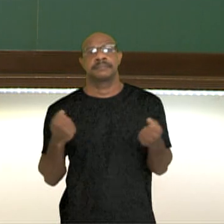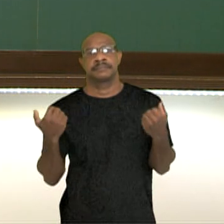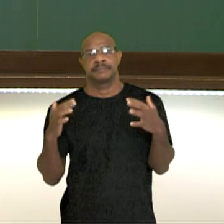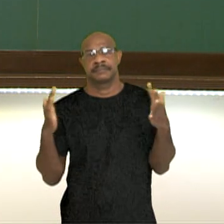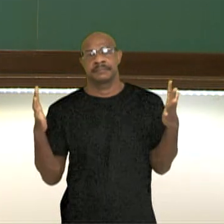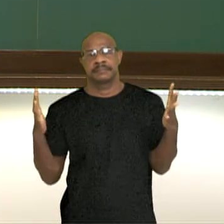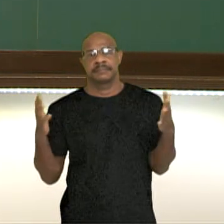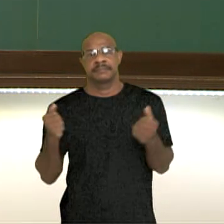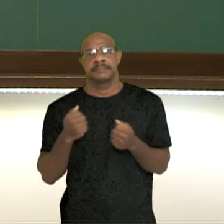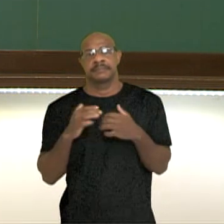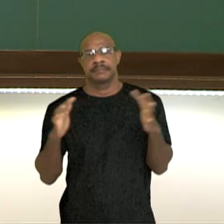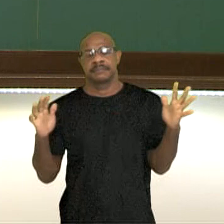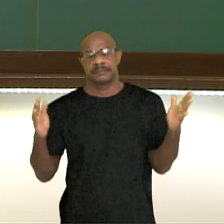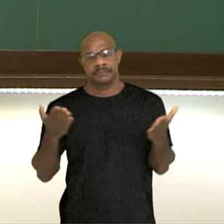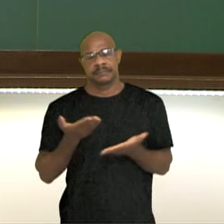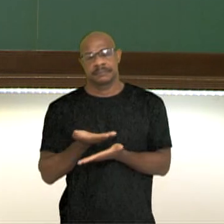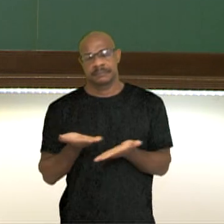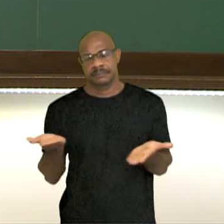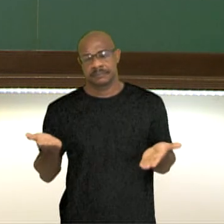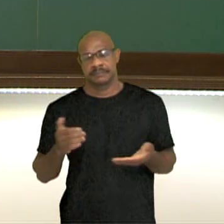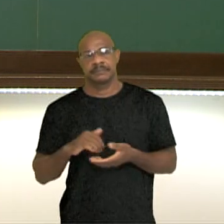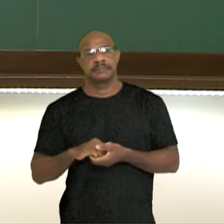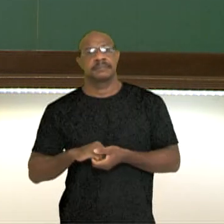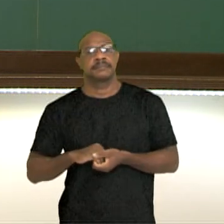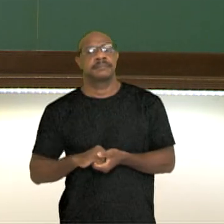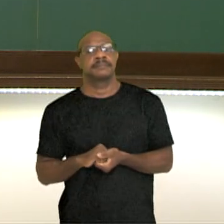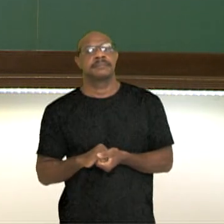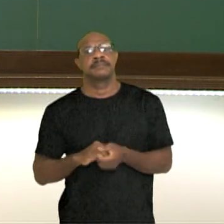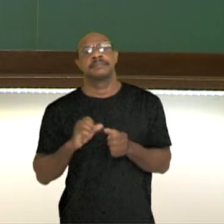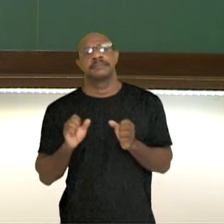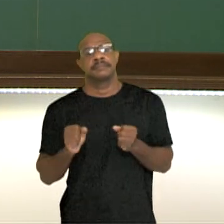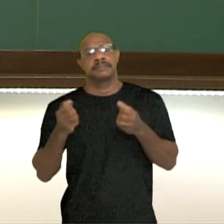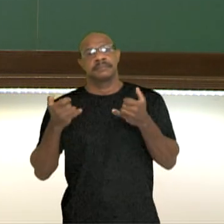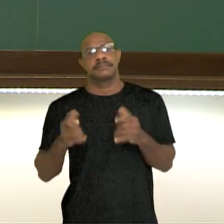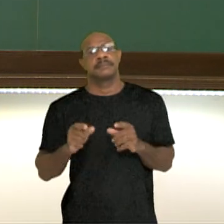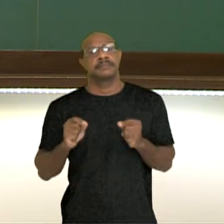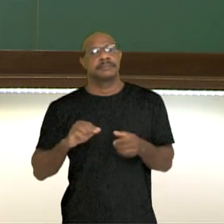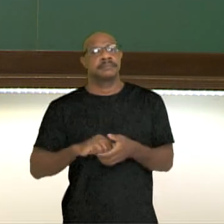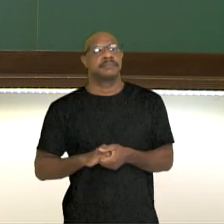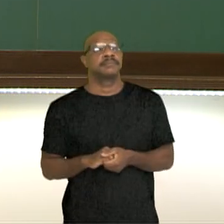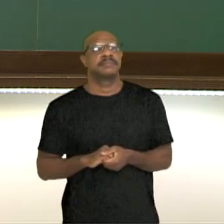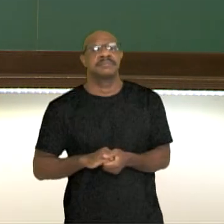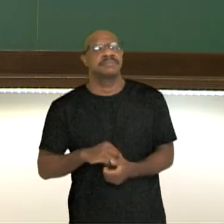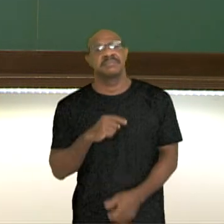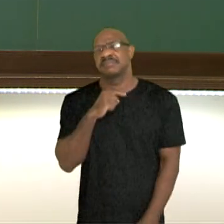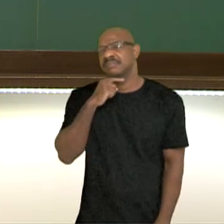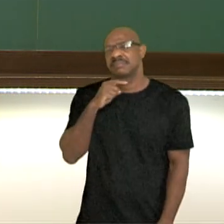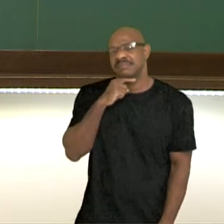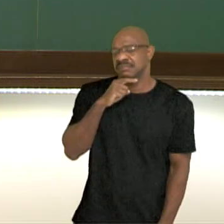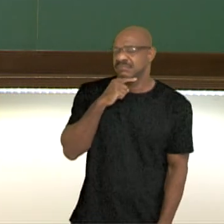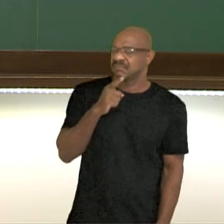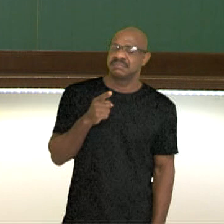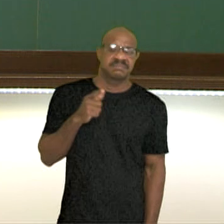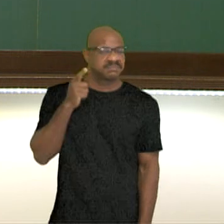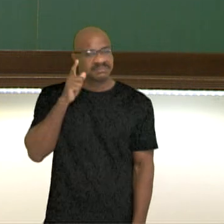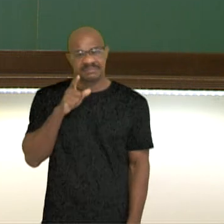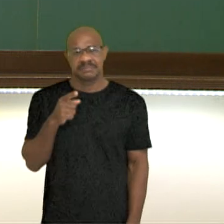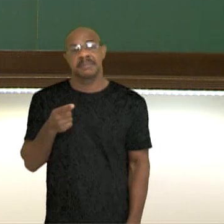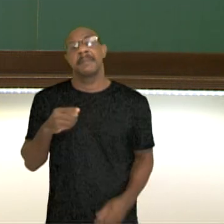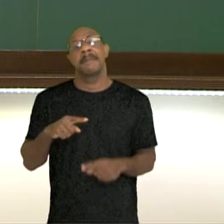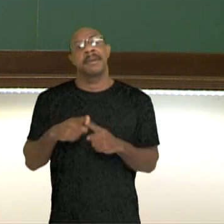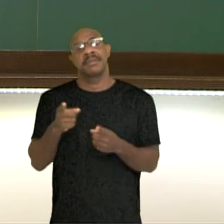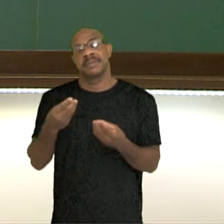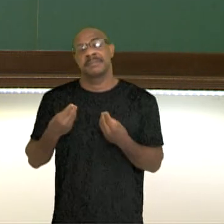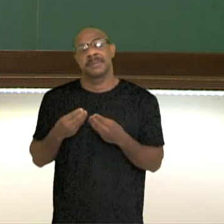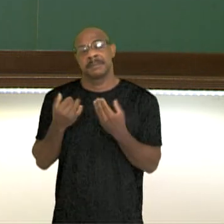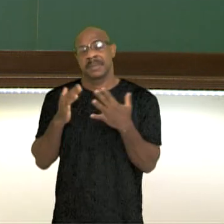Parabéns, parabéns e parabéns para você. Você pode dizer, professor, mas o outro eu não acertei e o senhor me deu parabéns. Você está de